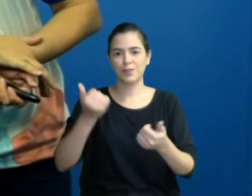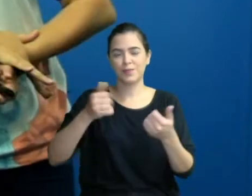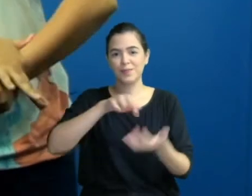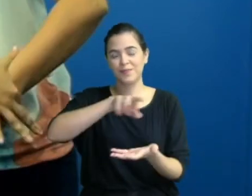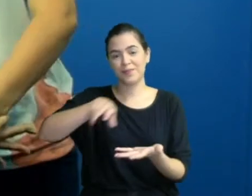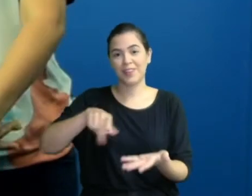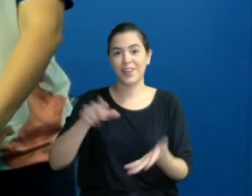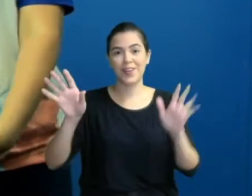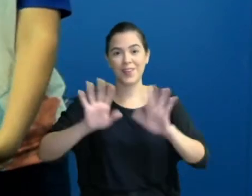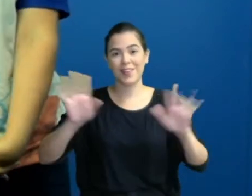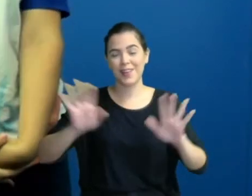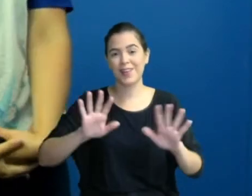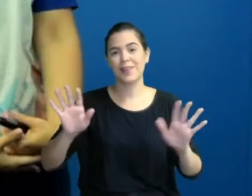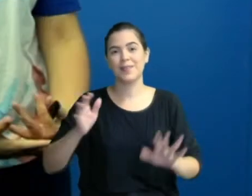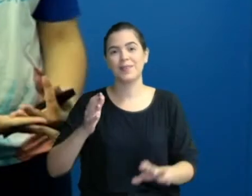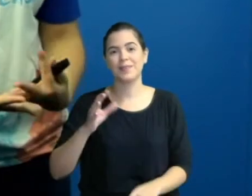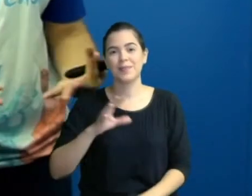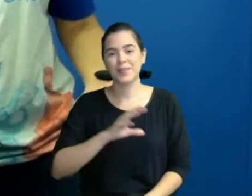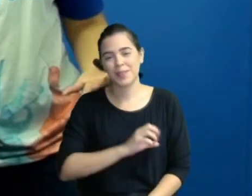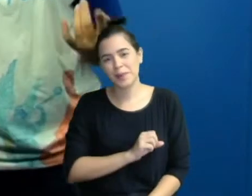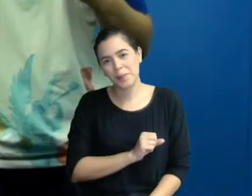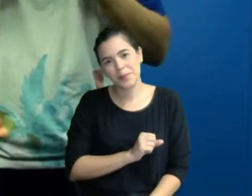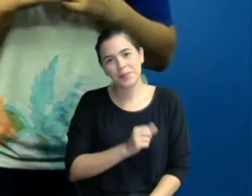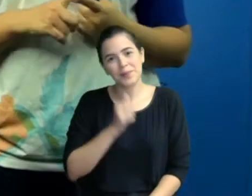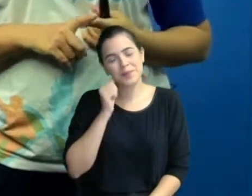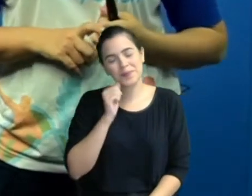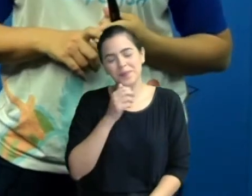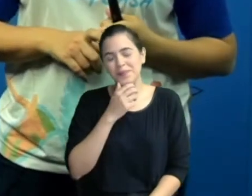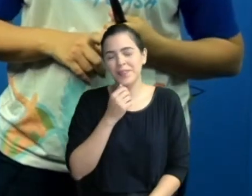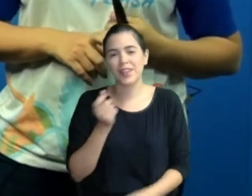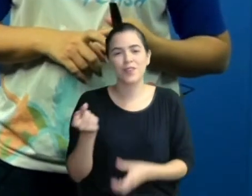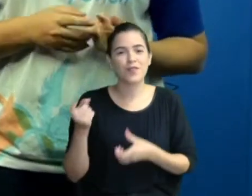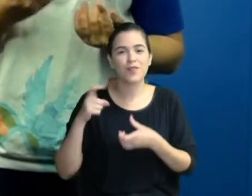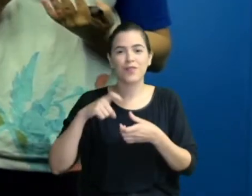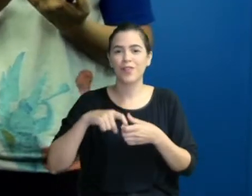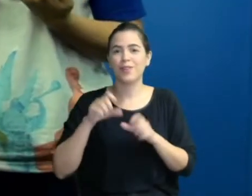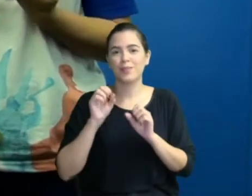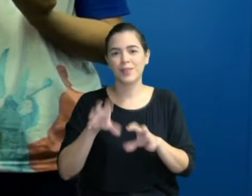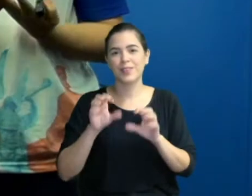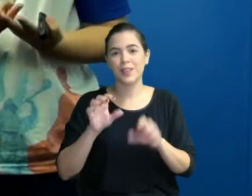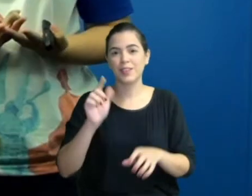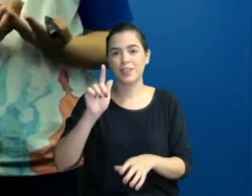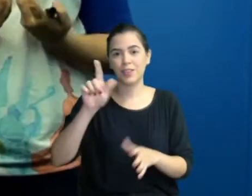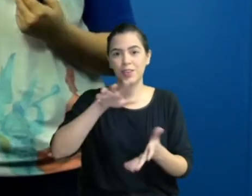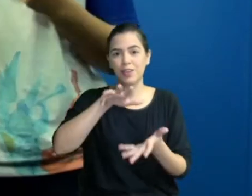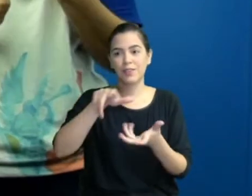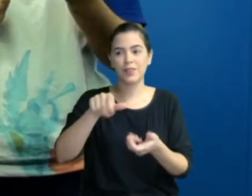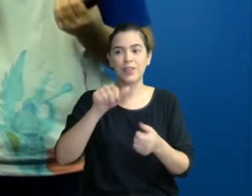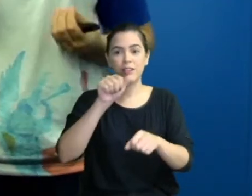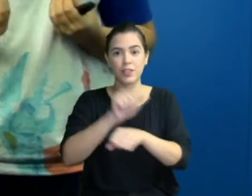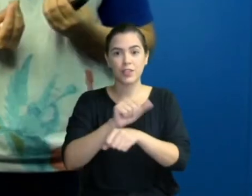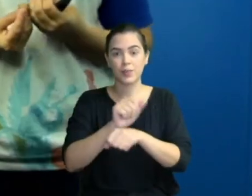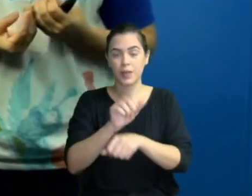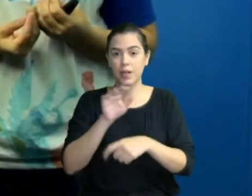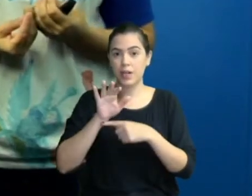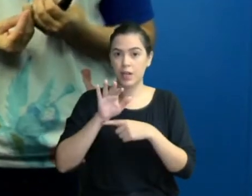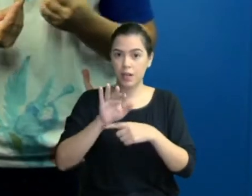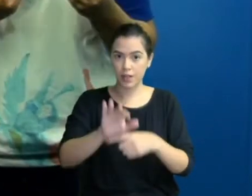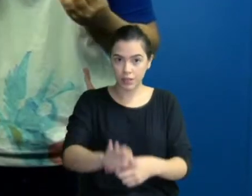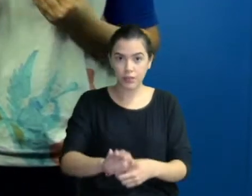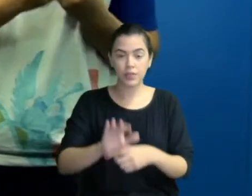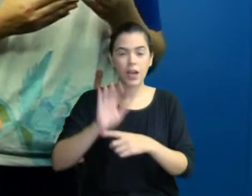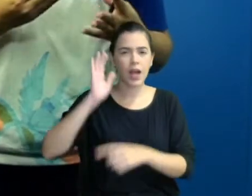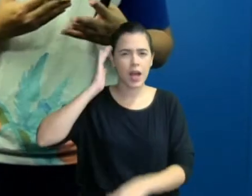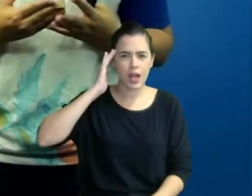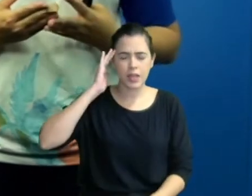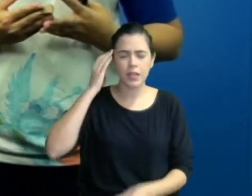Olá, meus amores e minhas amoras! Estamos de volta para mais uma aula de geografia e eu espero te ajudar a conseguir entender um pouco mais